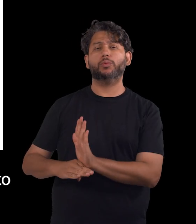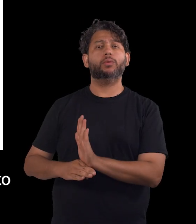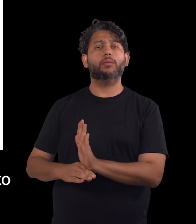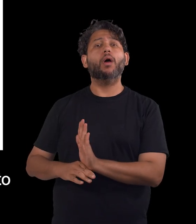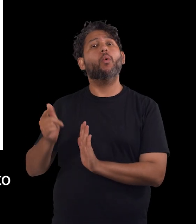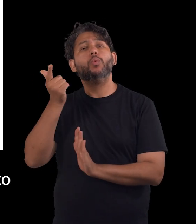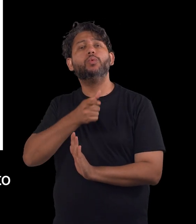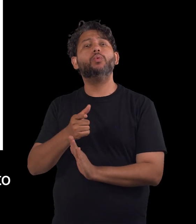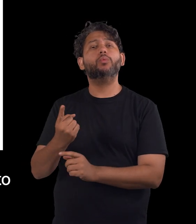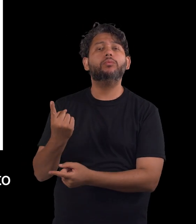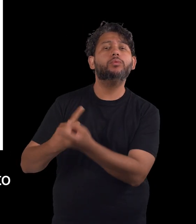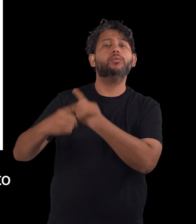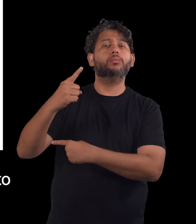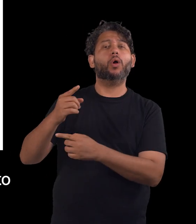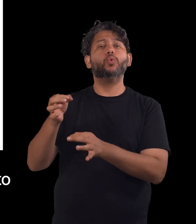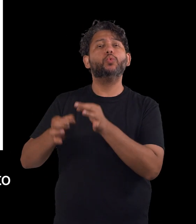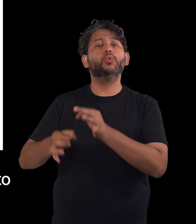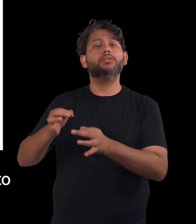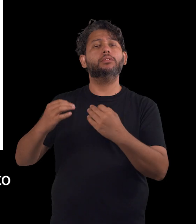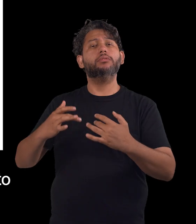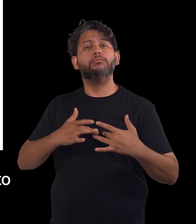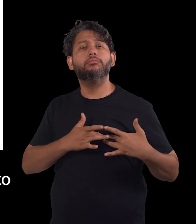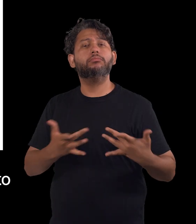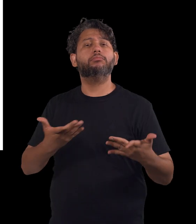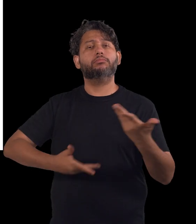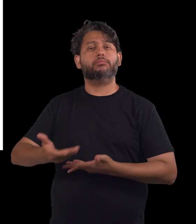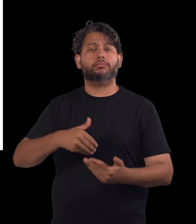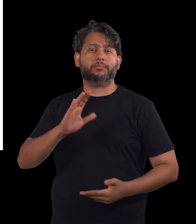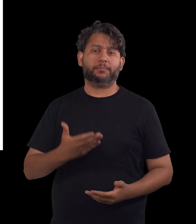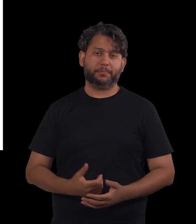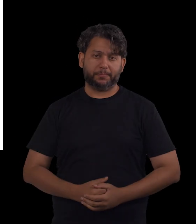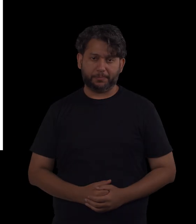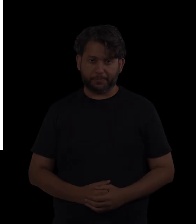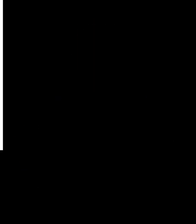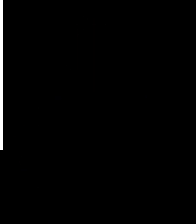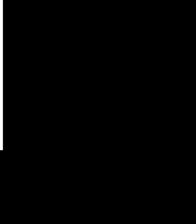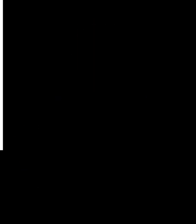e contribuindo para um desenvolvimento mais justo e solidário.